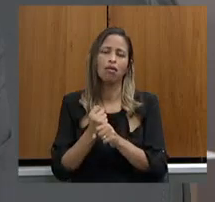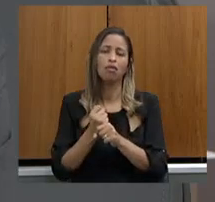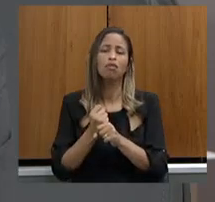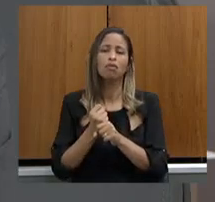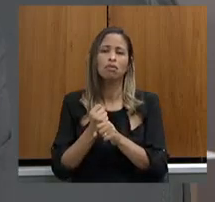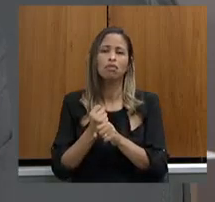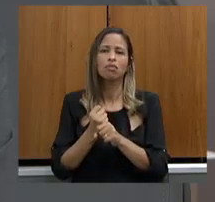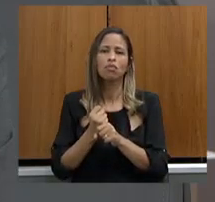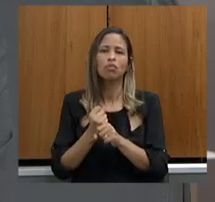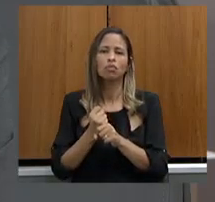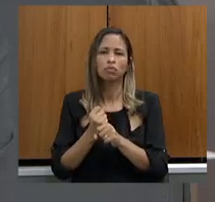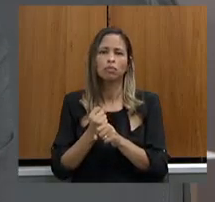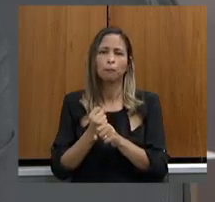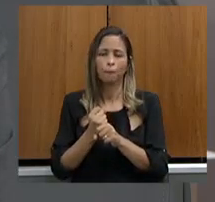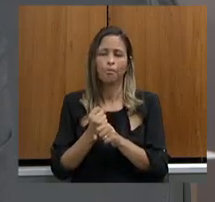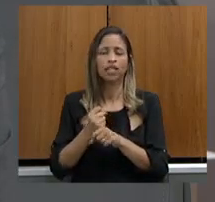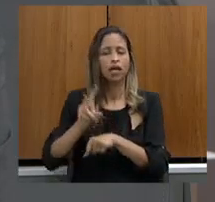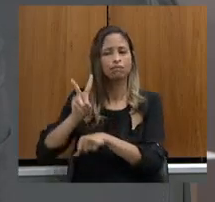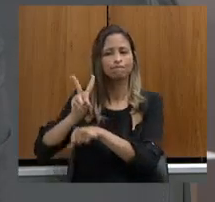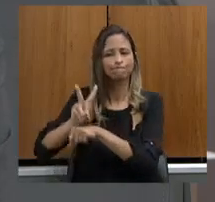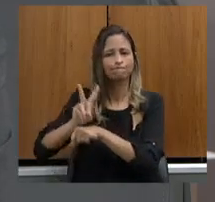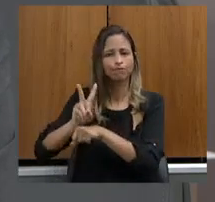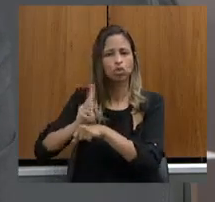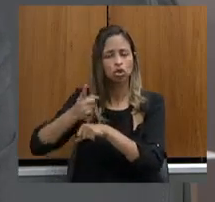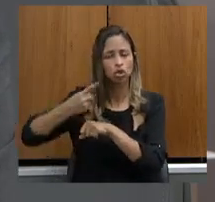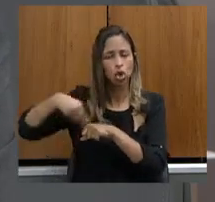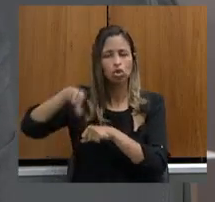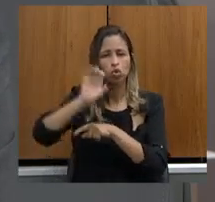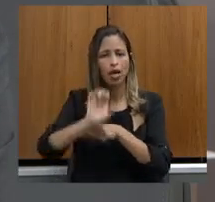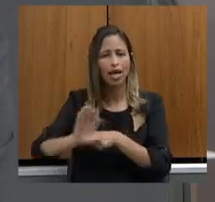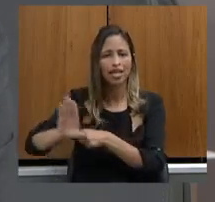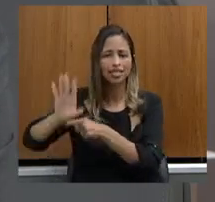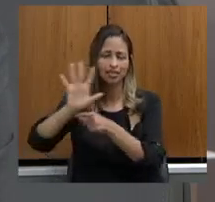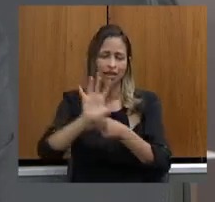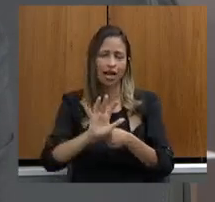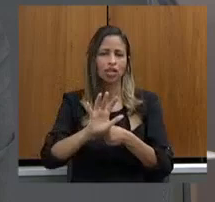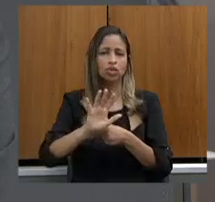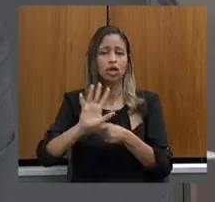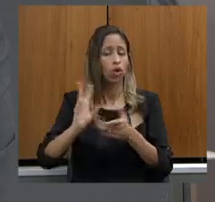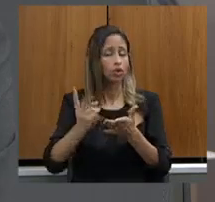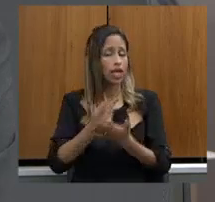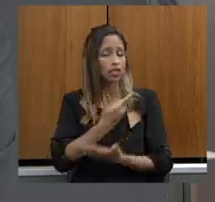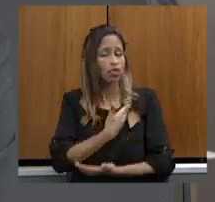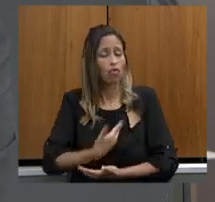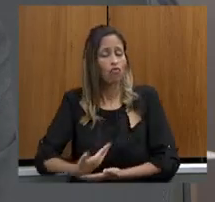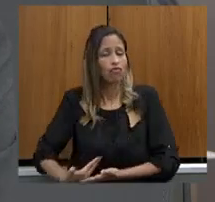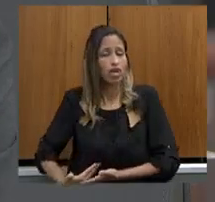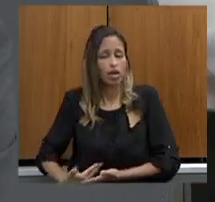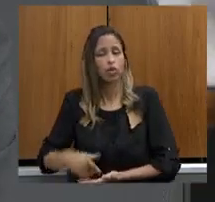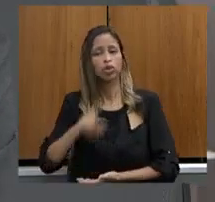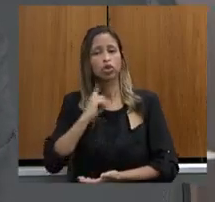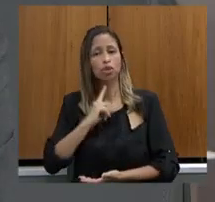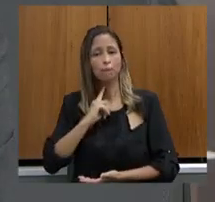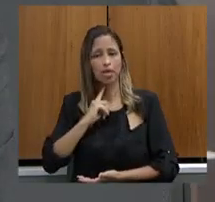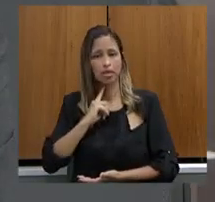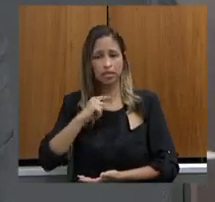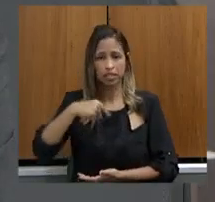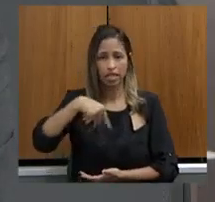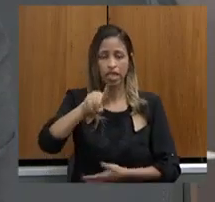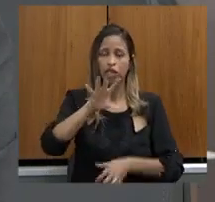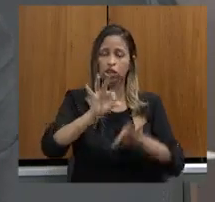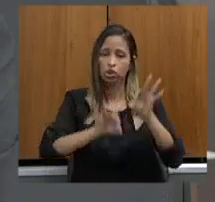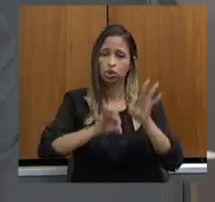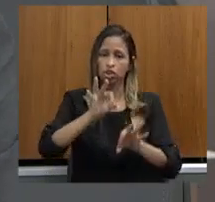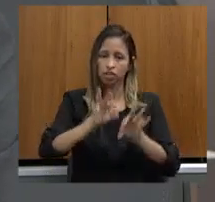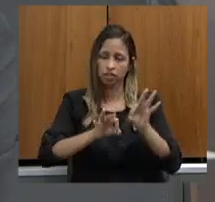adesão ao regime de recuperação fiscal no nosso estado que acabou que o governo de Minas adotou a postura de ir ao